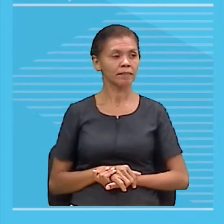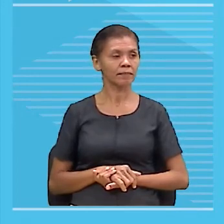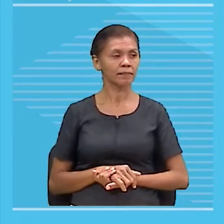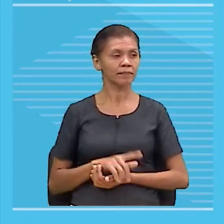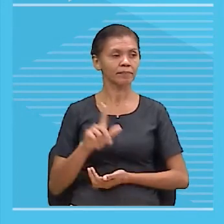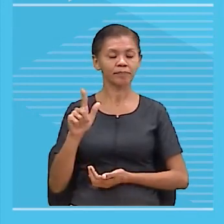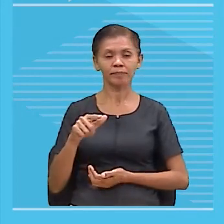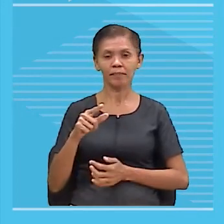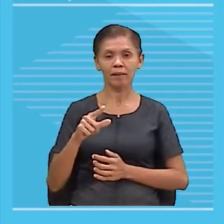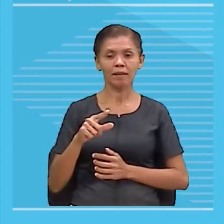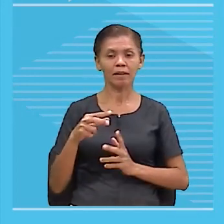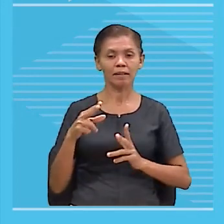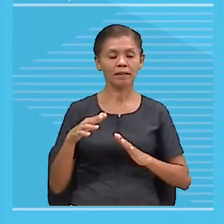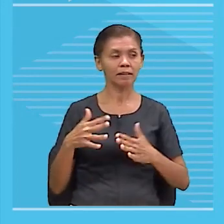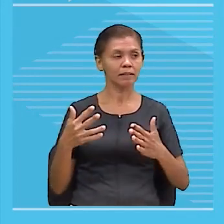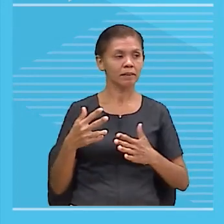metros quadrados.